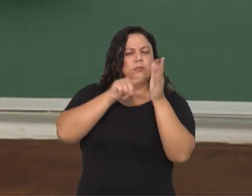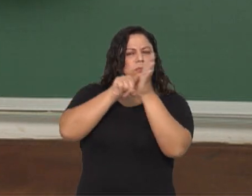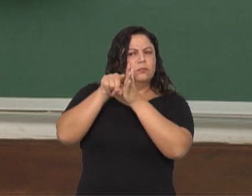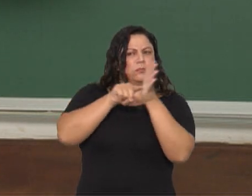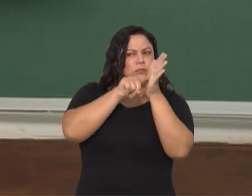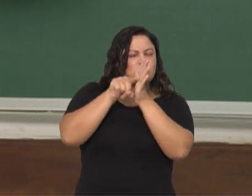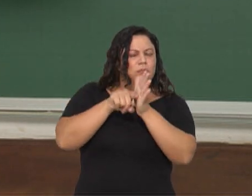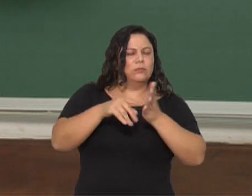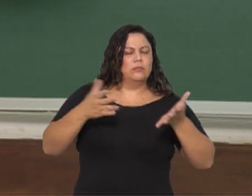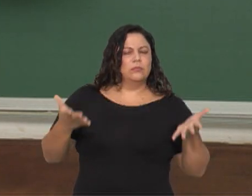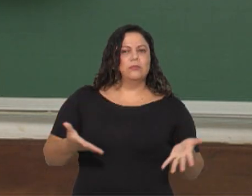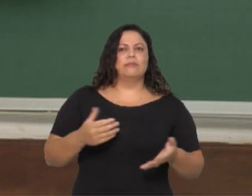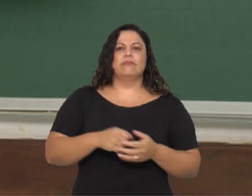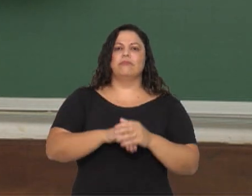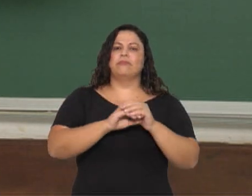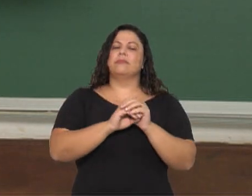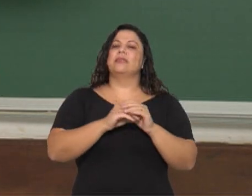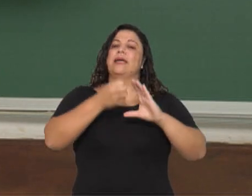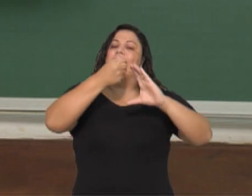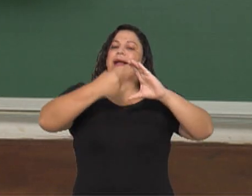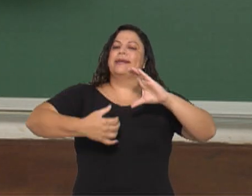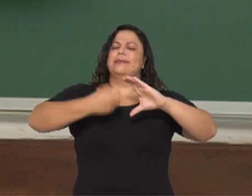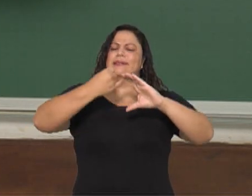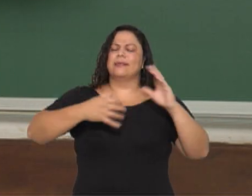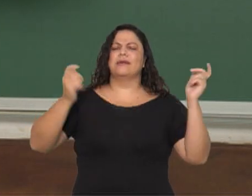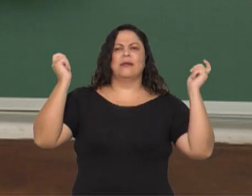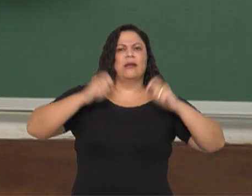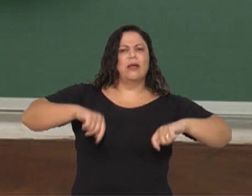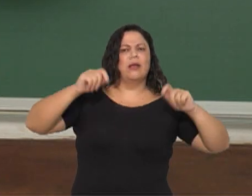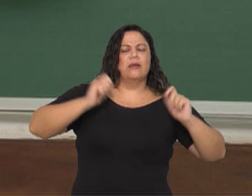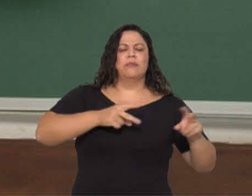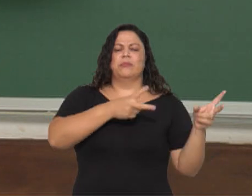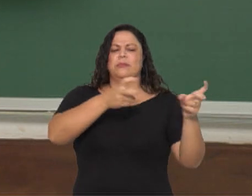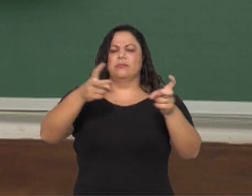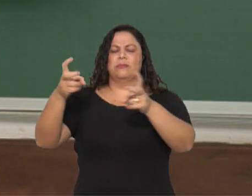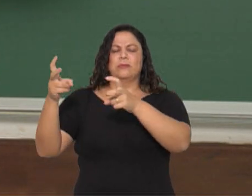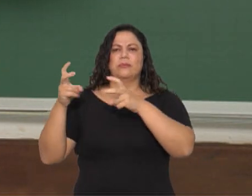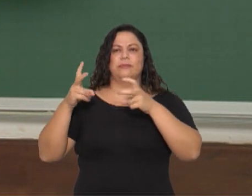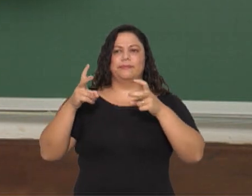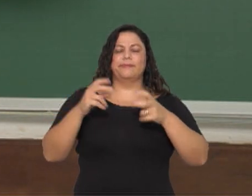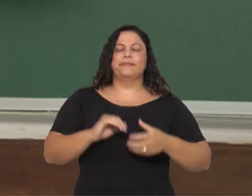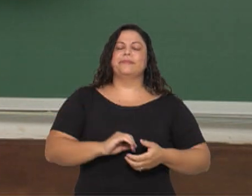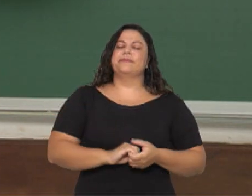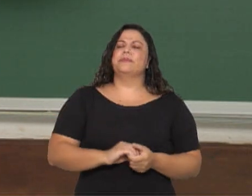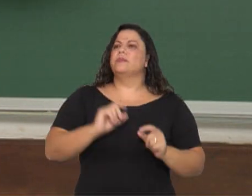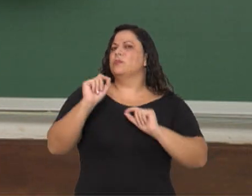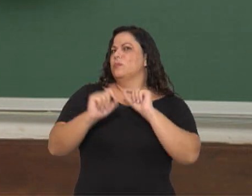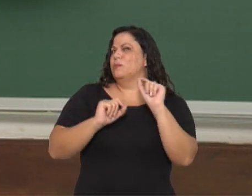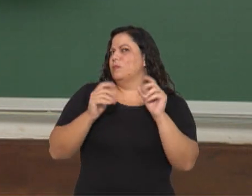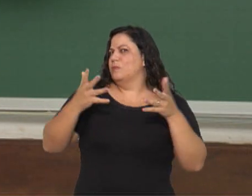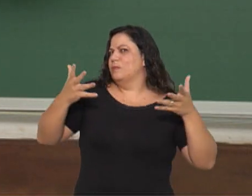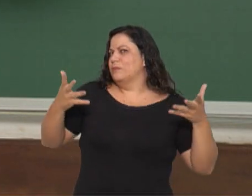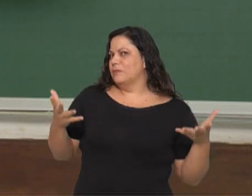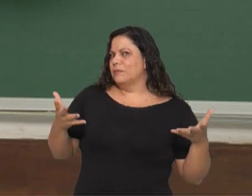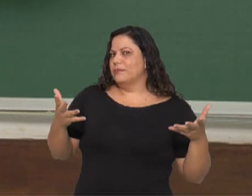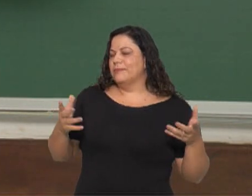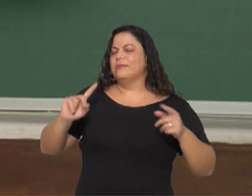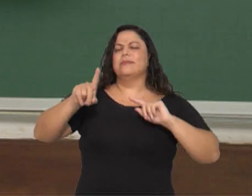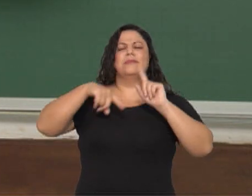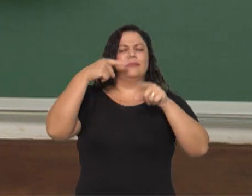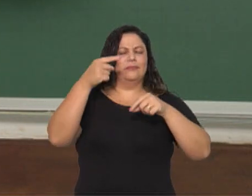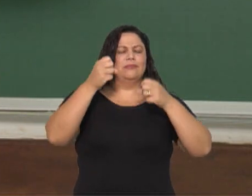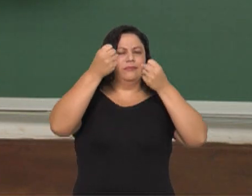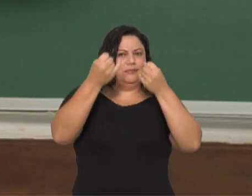as características e observar uma possibilidade de intertextualidade. O que é isso? Já vamos observar